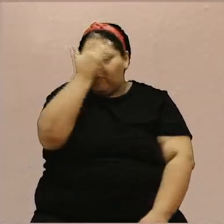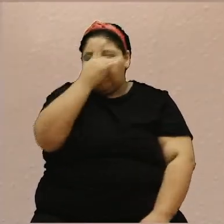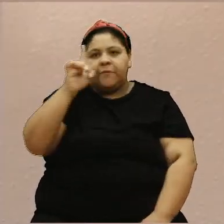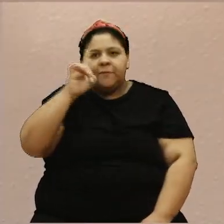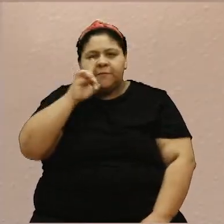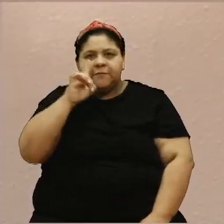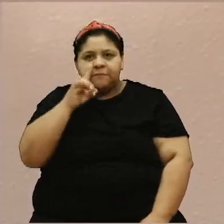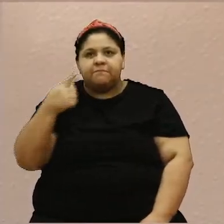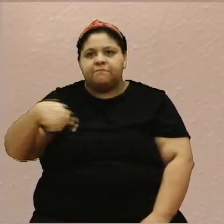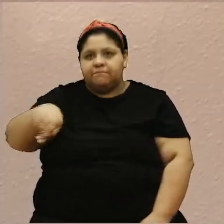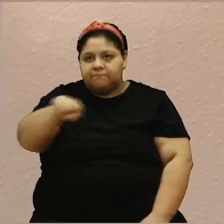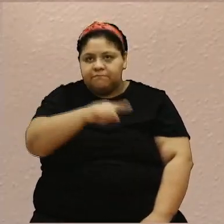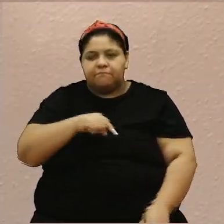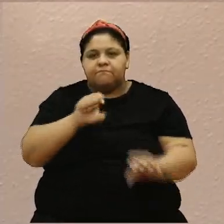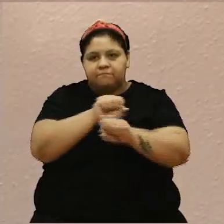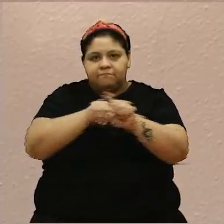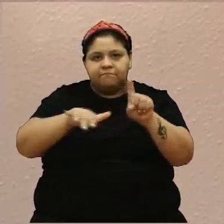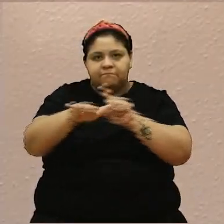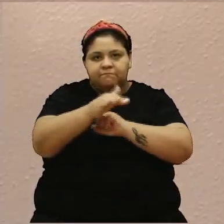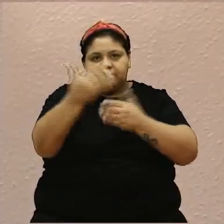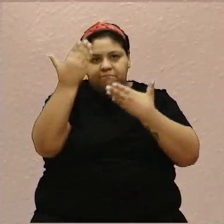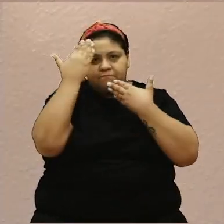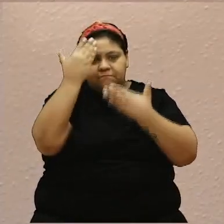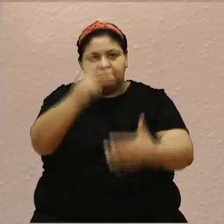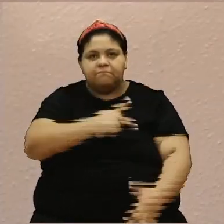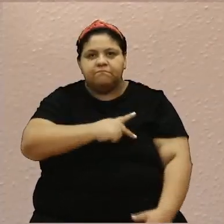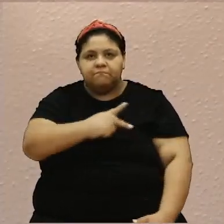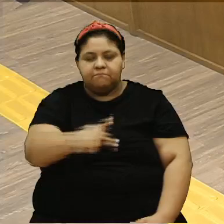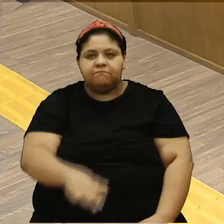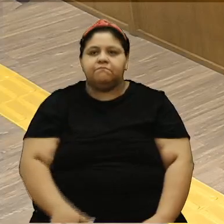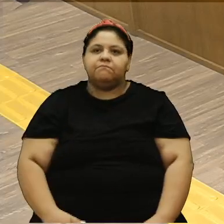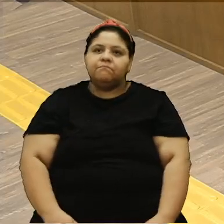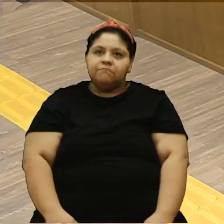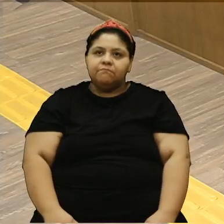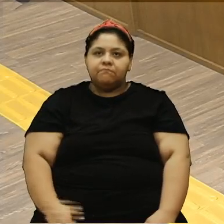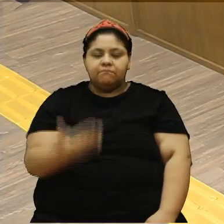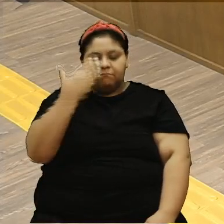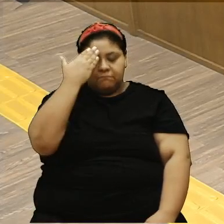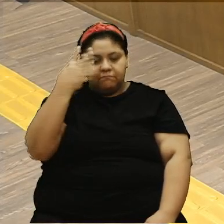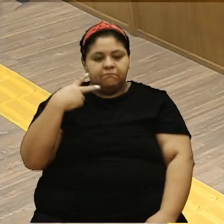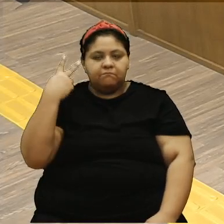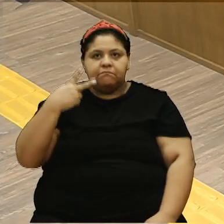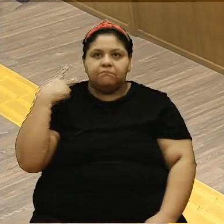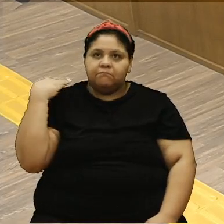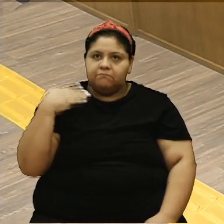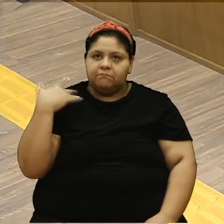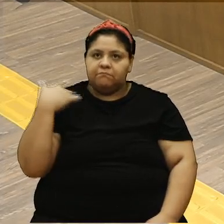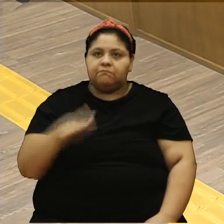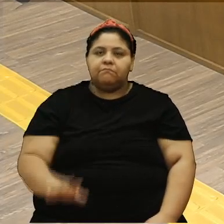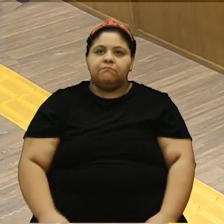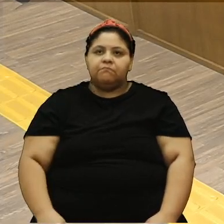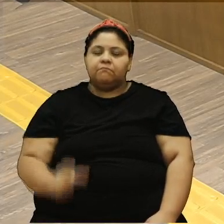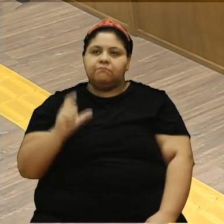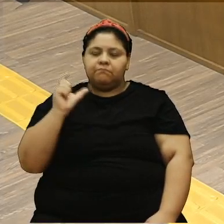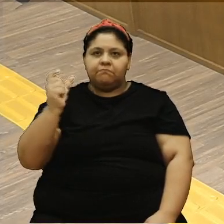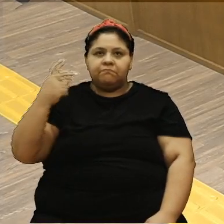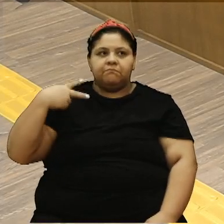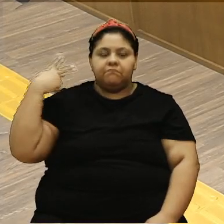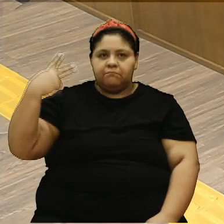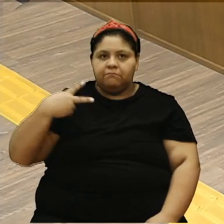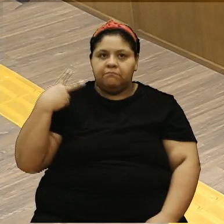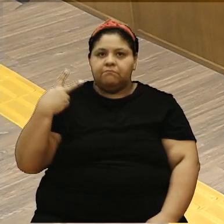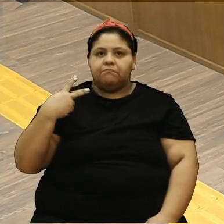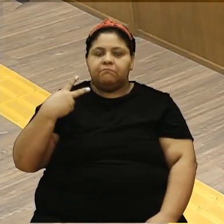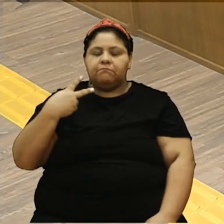nossas mães na nossa sociedade. Obrigado, senhor presidente. Obrigado, vereadora Andressa Marques. Com a palavra, vereador